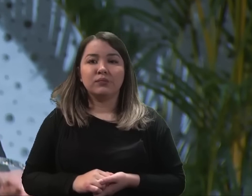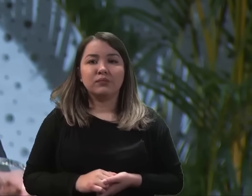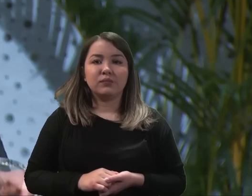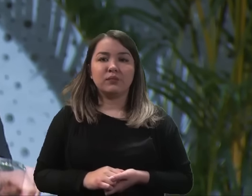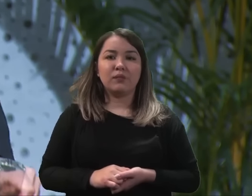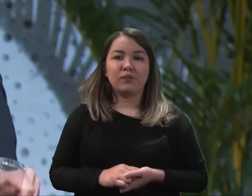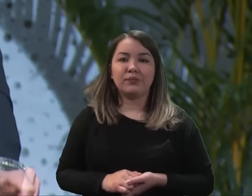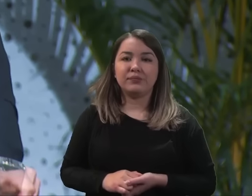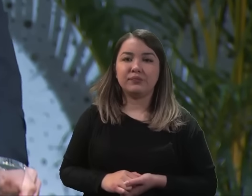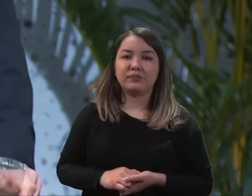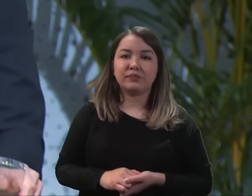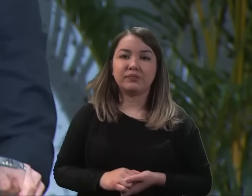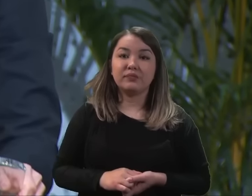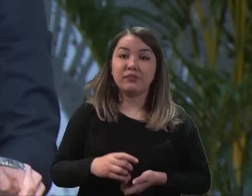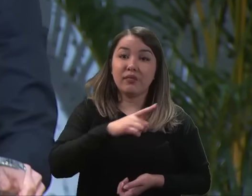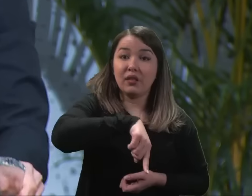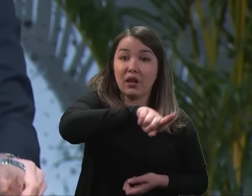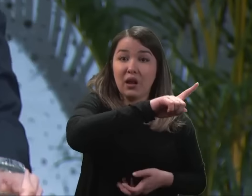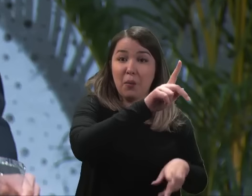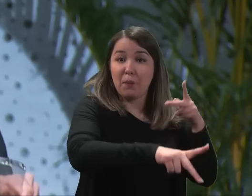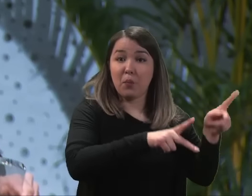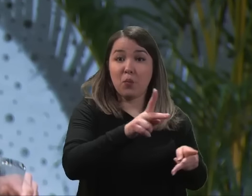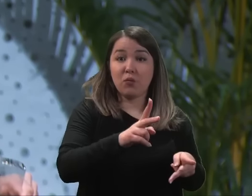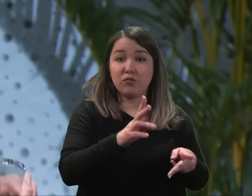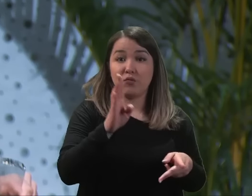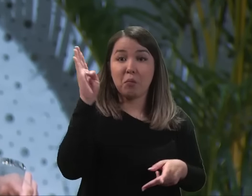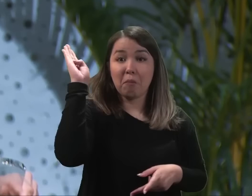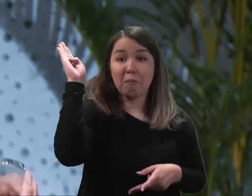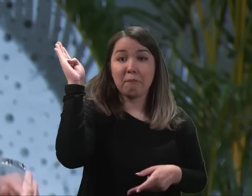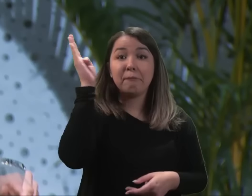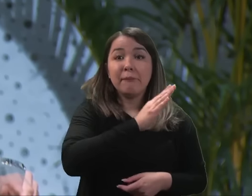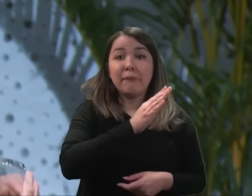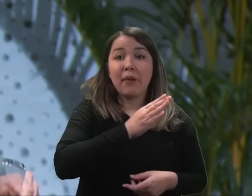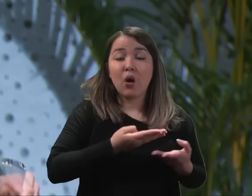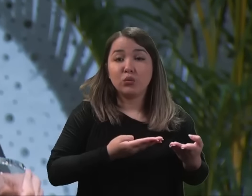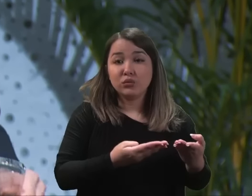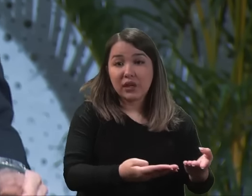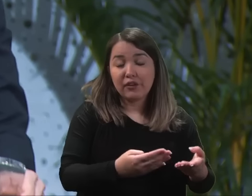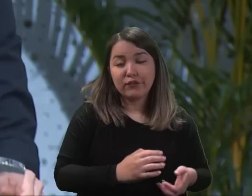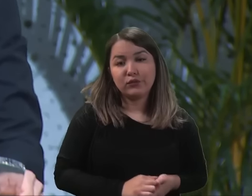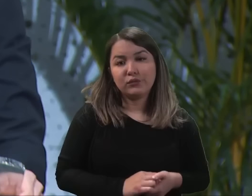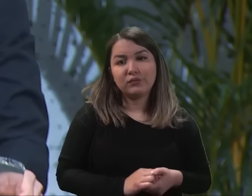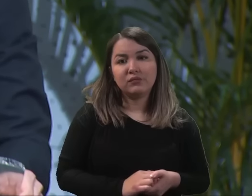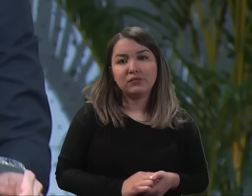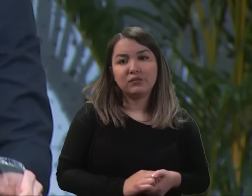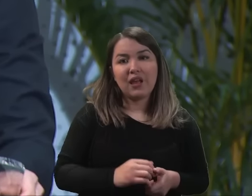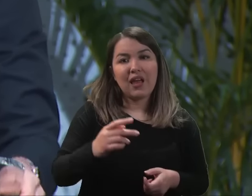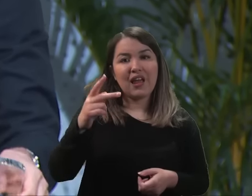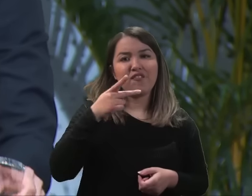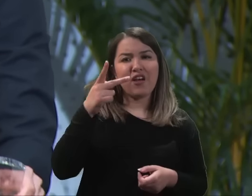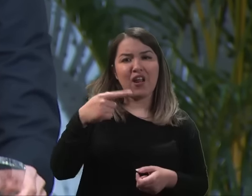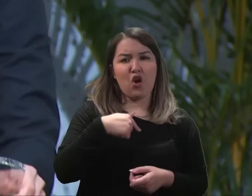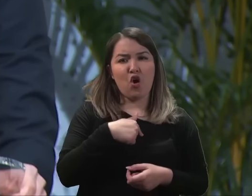são os maus servos eles dizem no seu coração meu senhor tarde virá